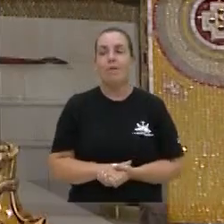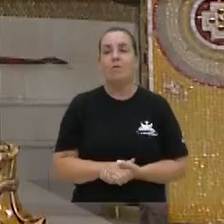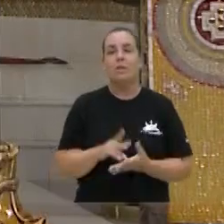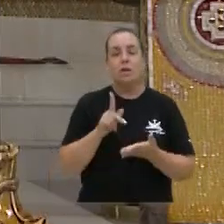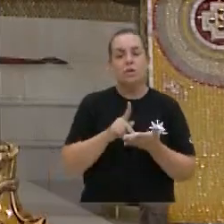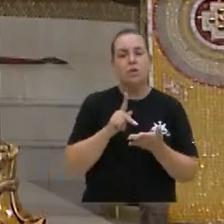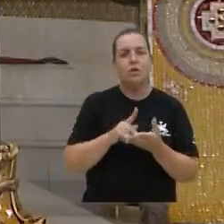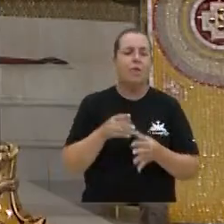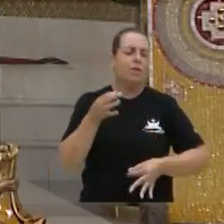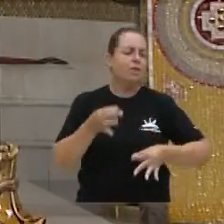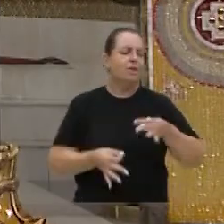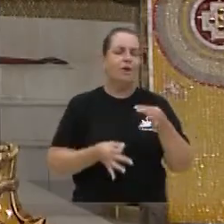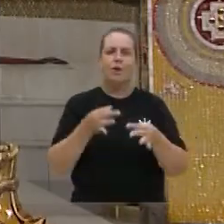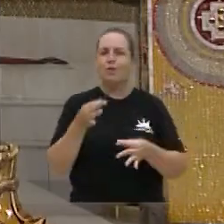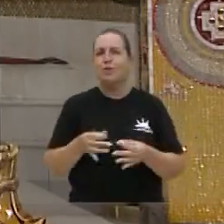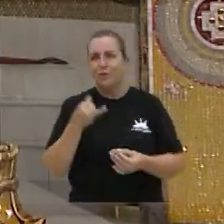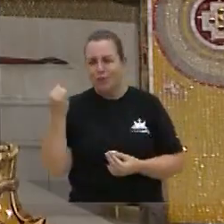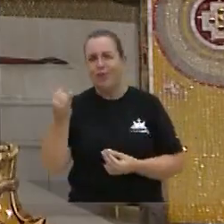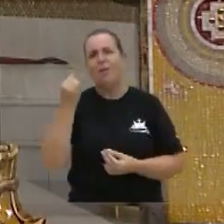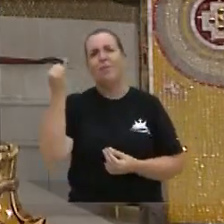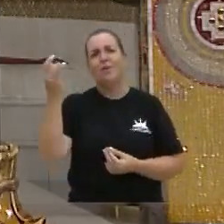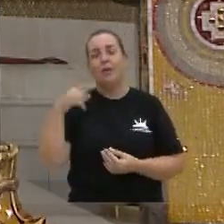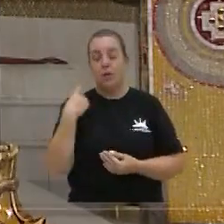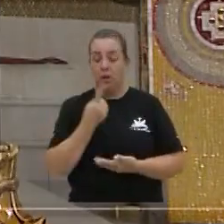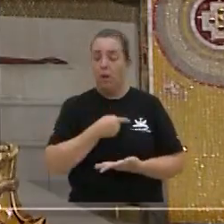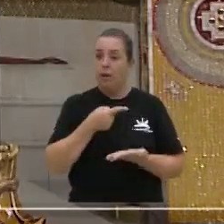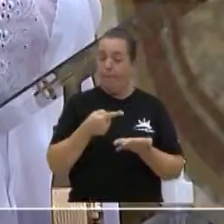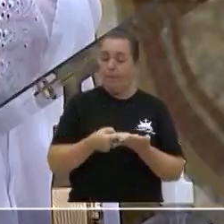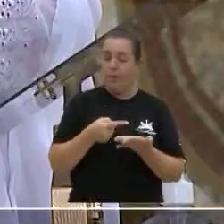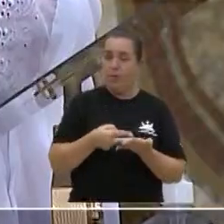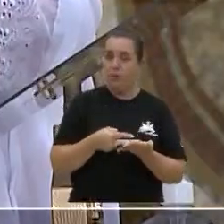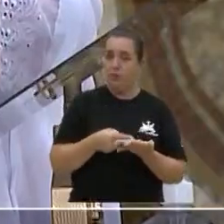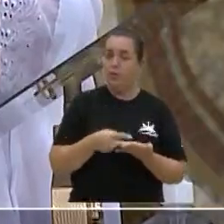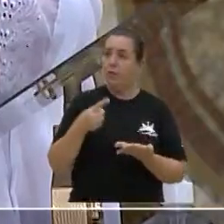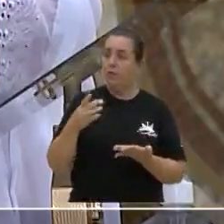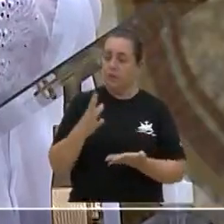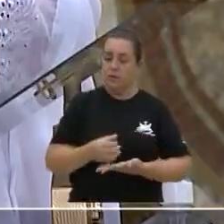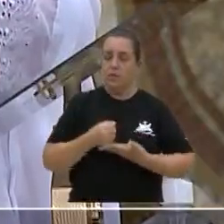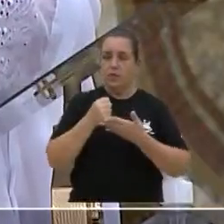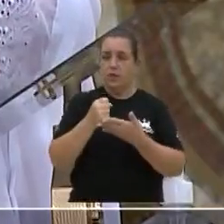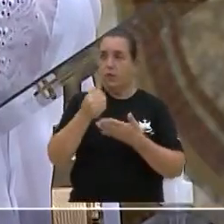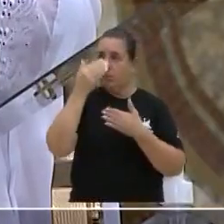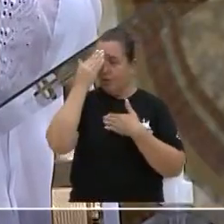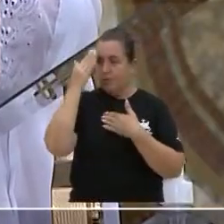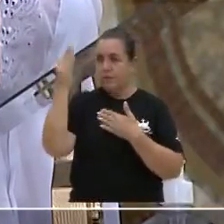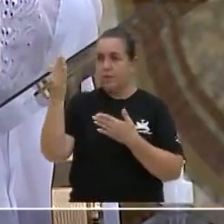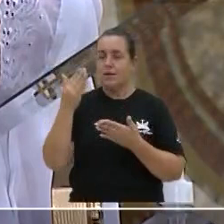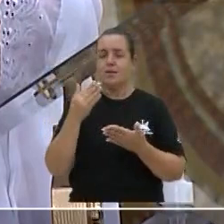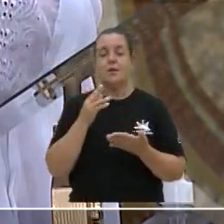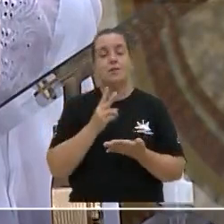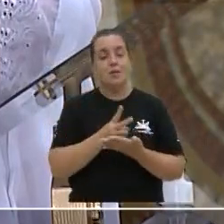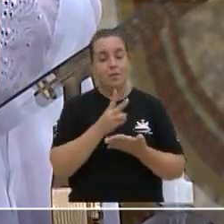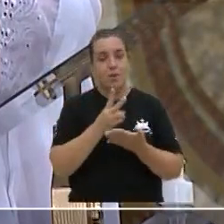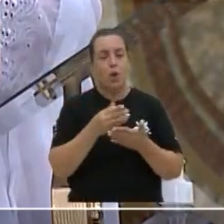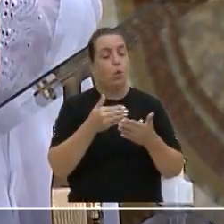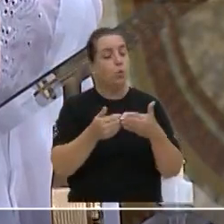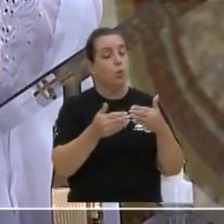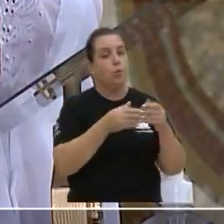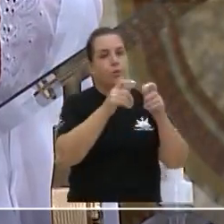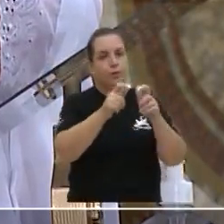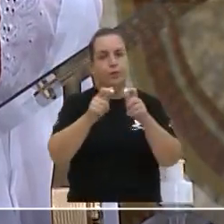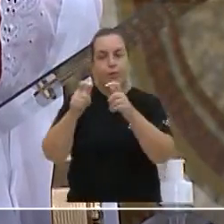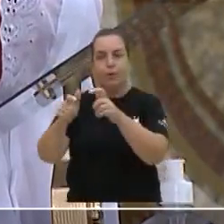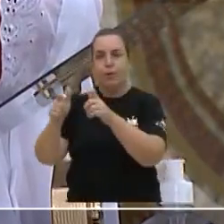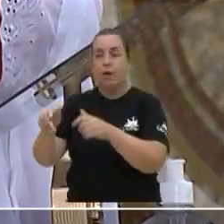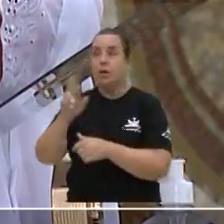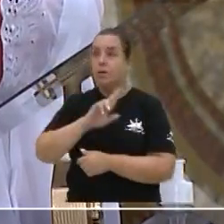salvação. Na verdade é justo e necessário. É nosso dever e salvação dar-vos graças sempre em todo